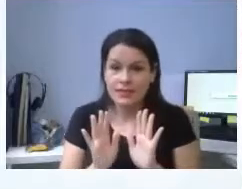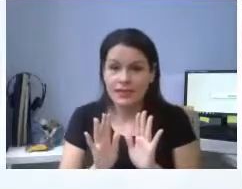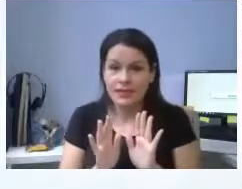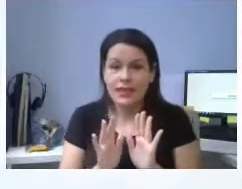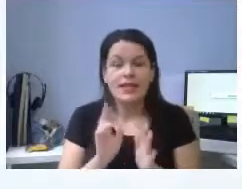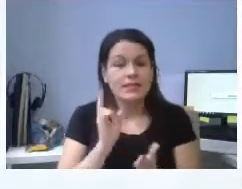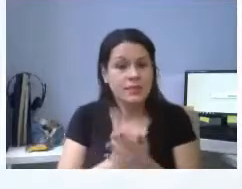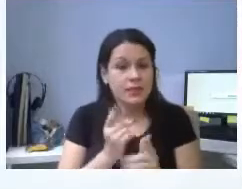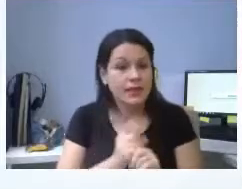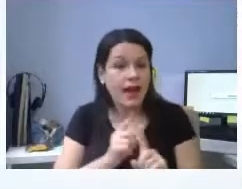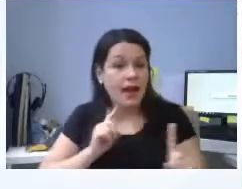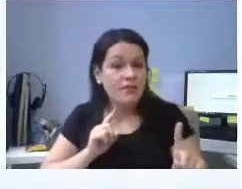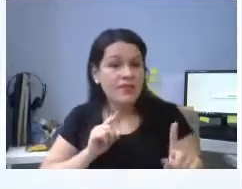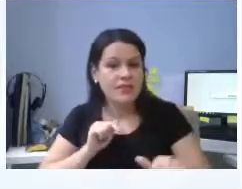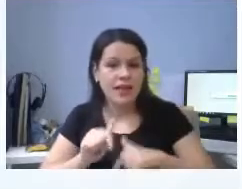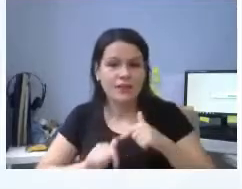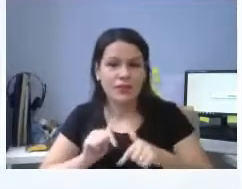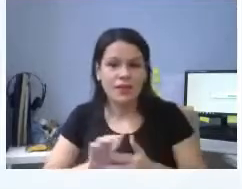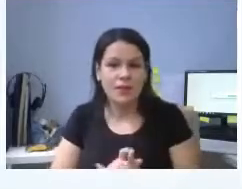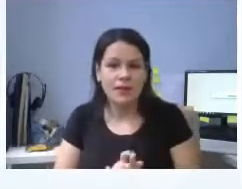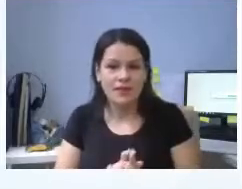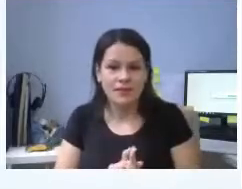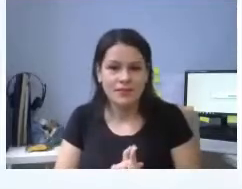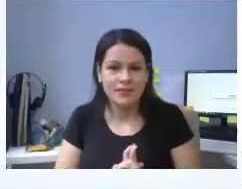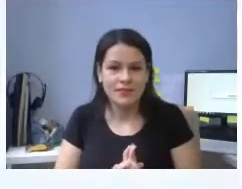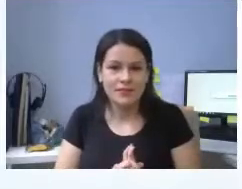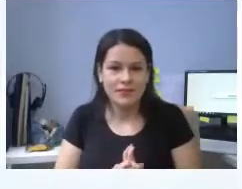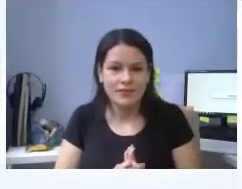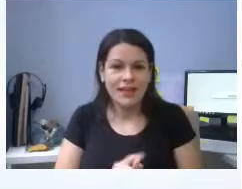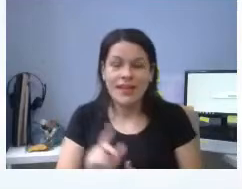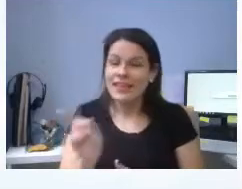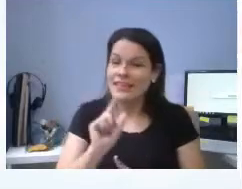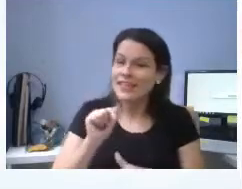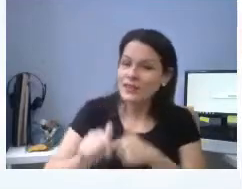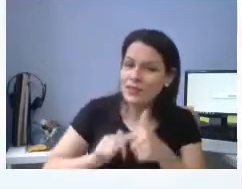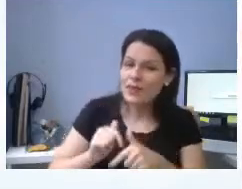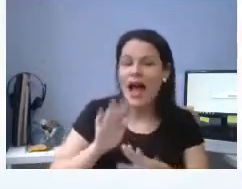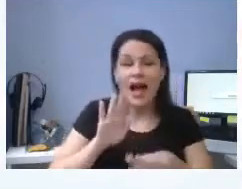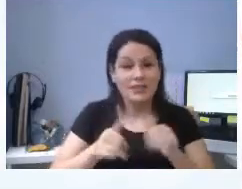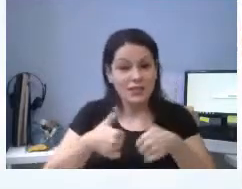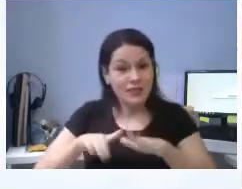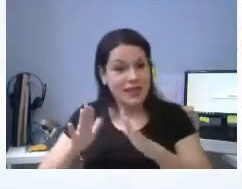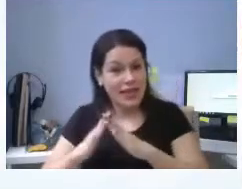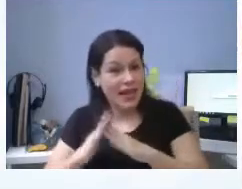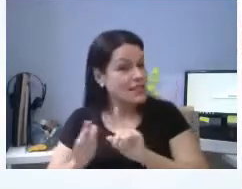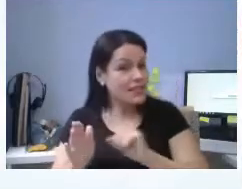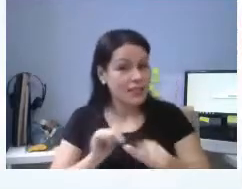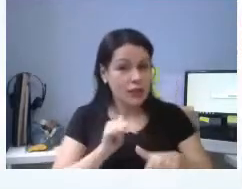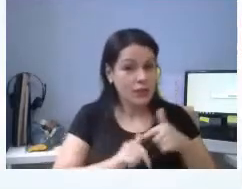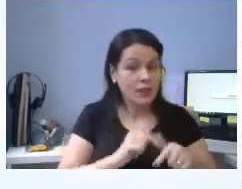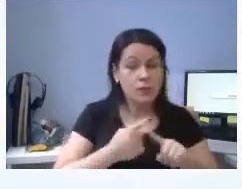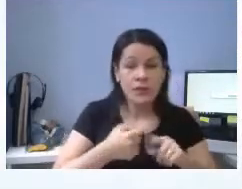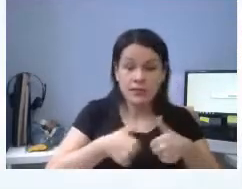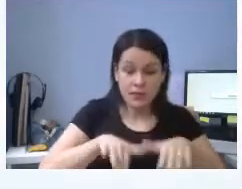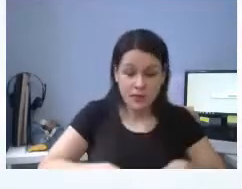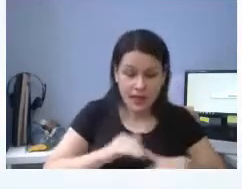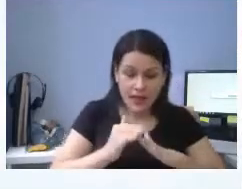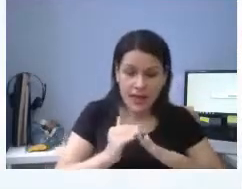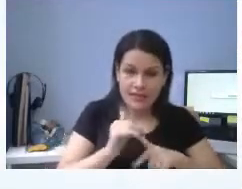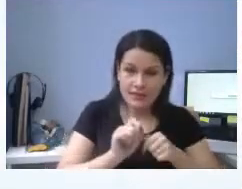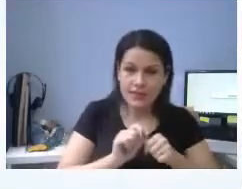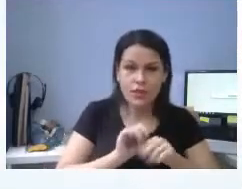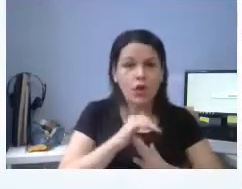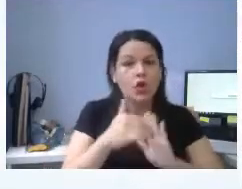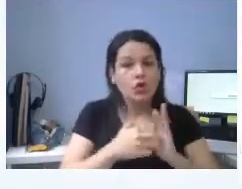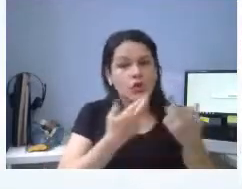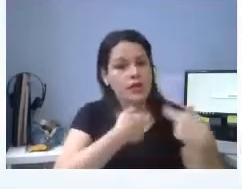estar afastado do trabalho. Ele tem que estar afastado do trabalho e não trabalhando. E não trabalhando. Se ele vai ficar em home office, a empresa tem que